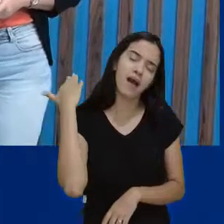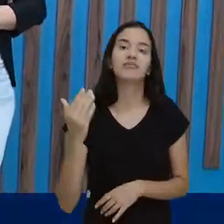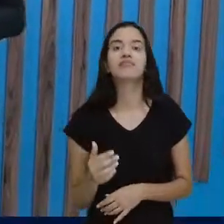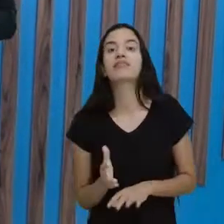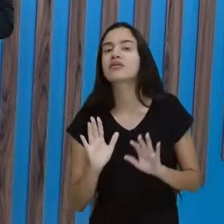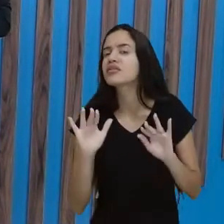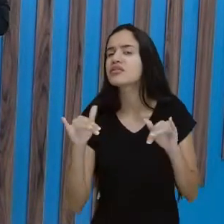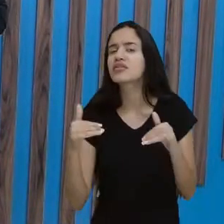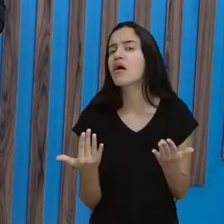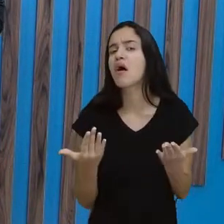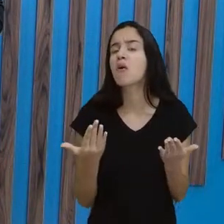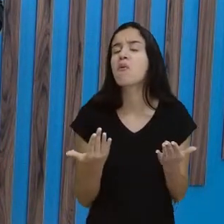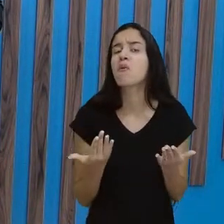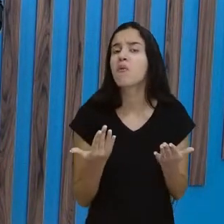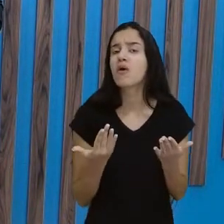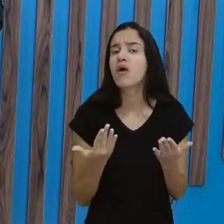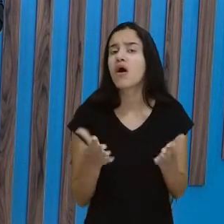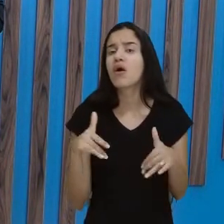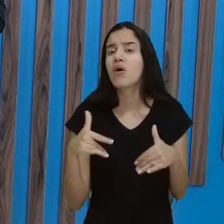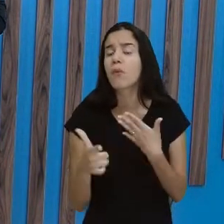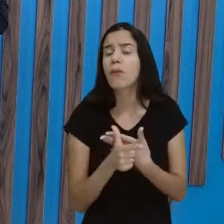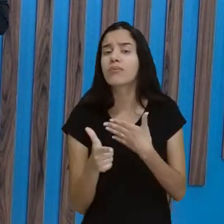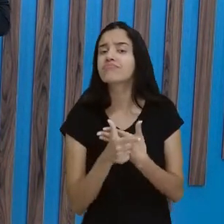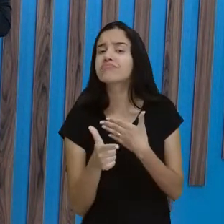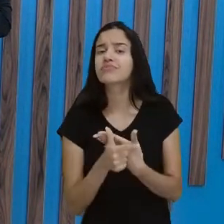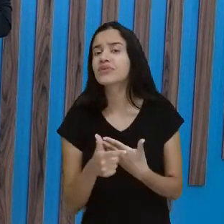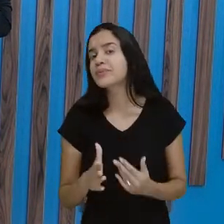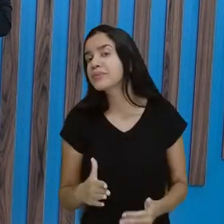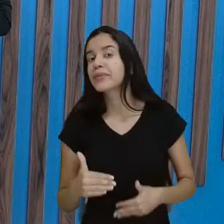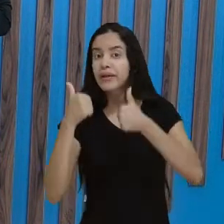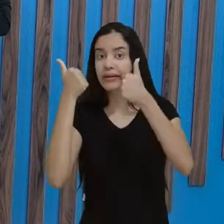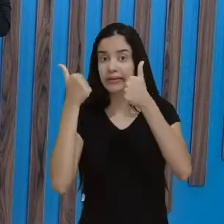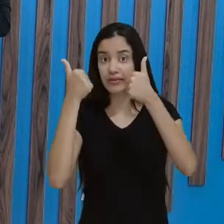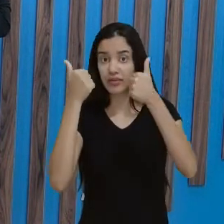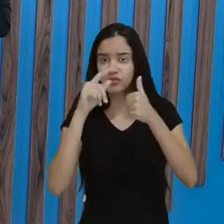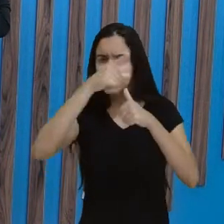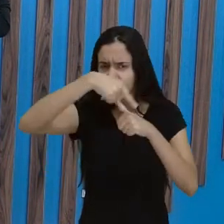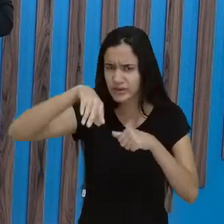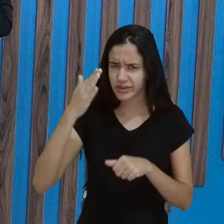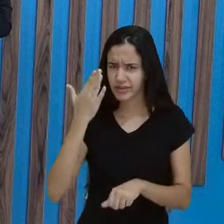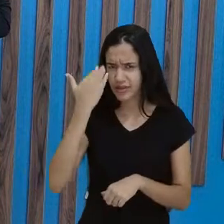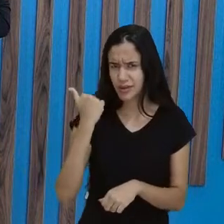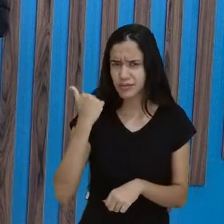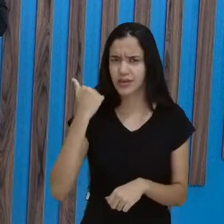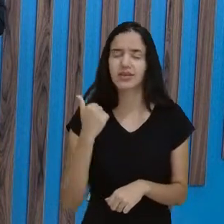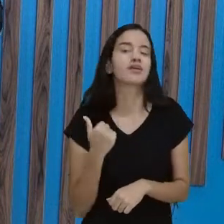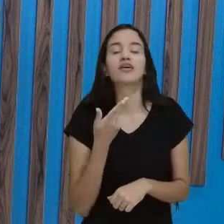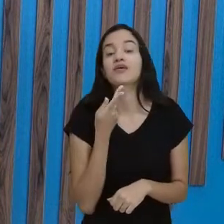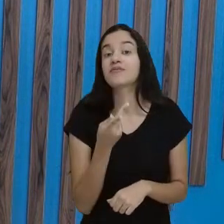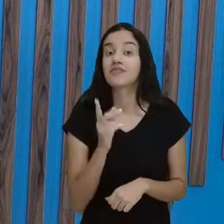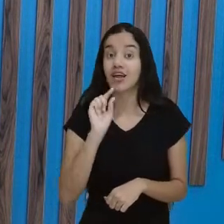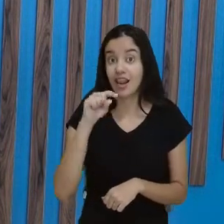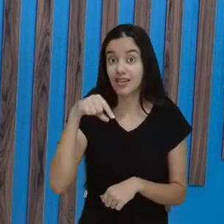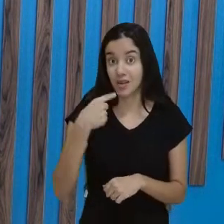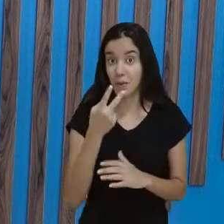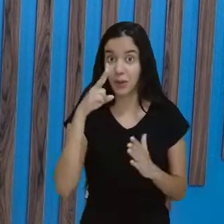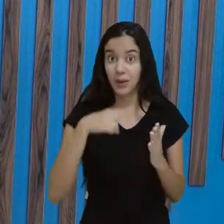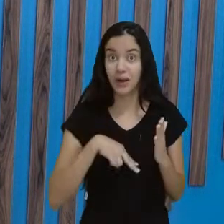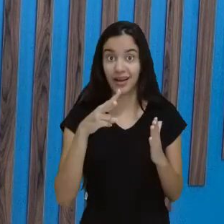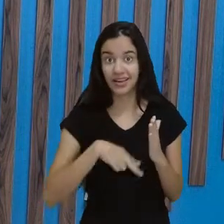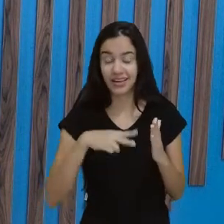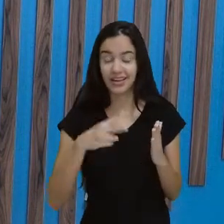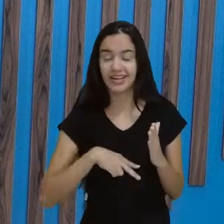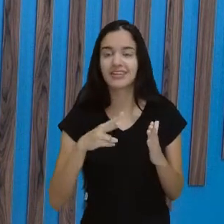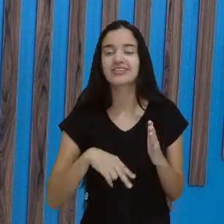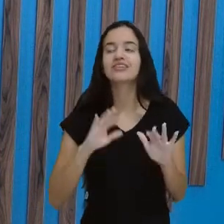E aí, qual método será que funcionou para Dona Gambá, hein? Você sabe? Me conta depois lendo esse livro, hein? Professora Kátia,